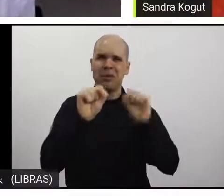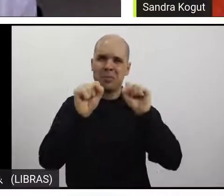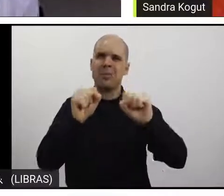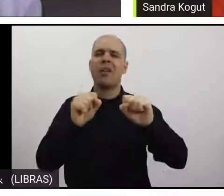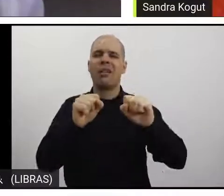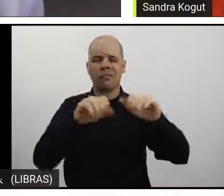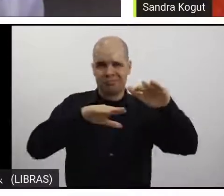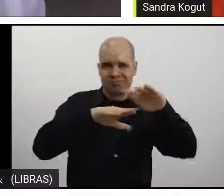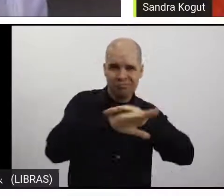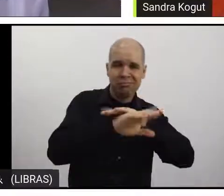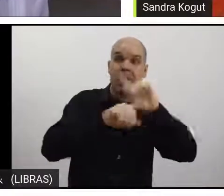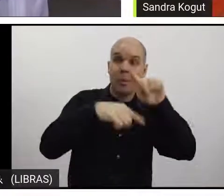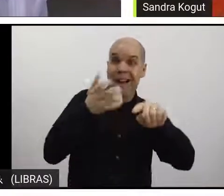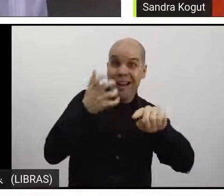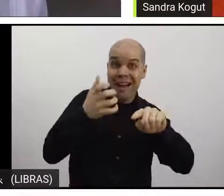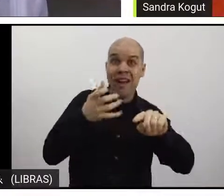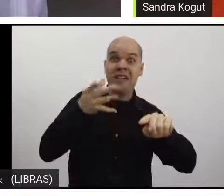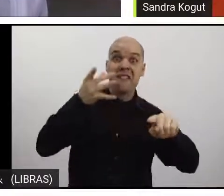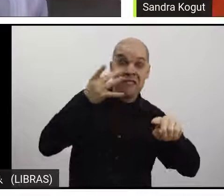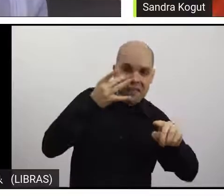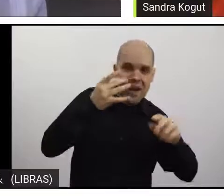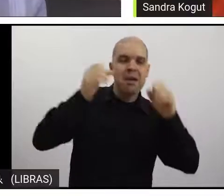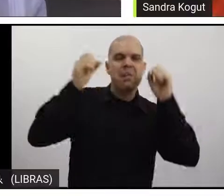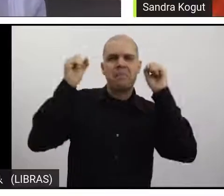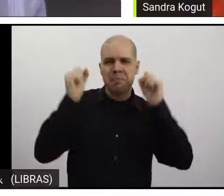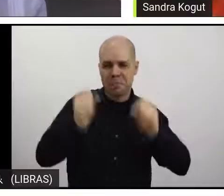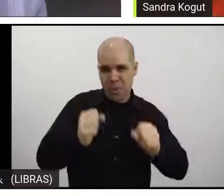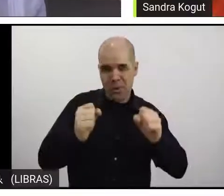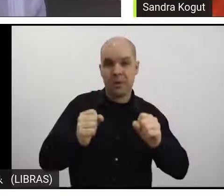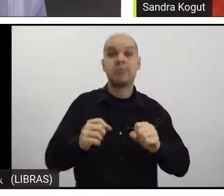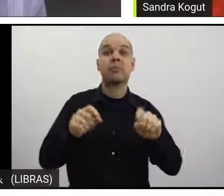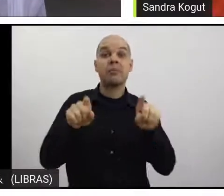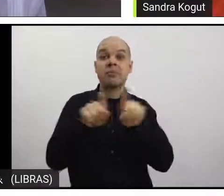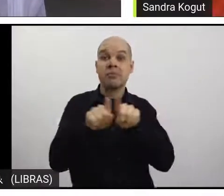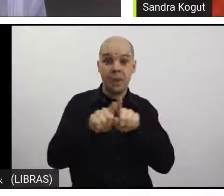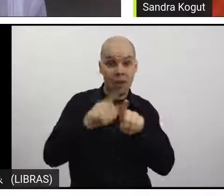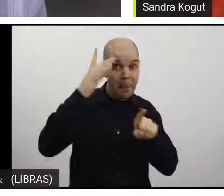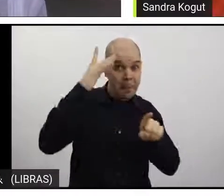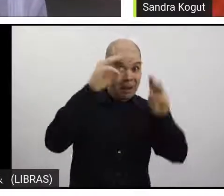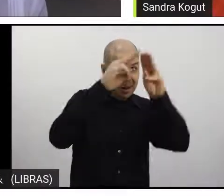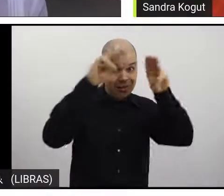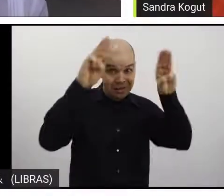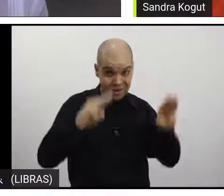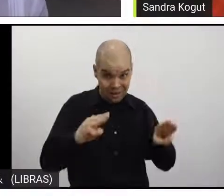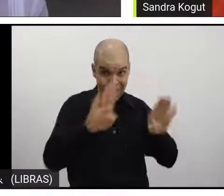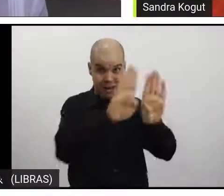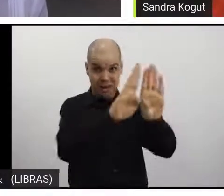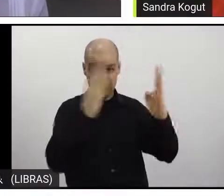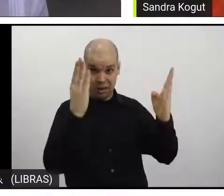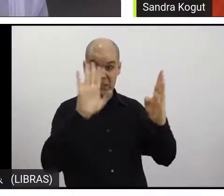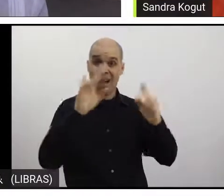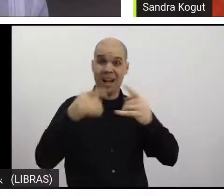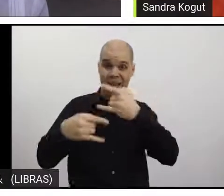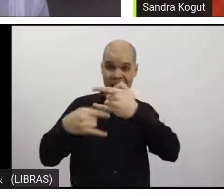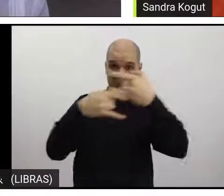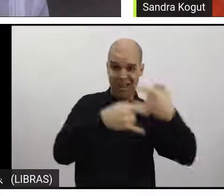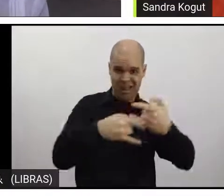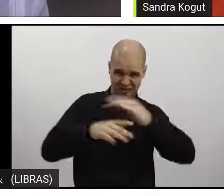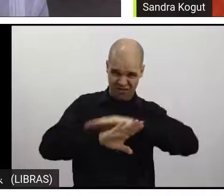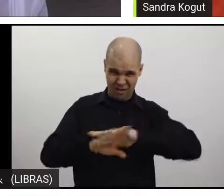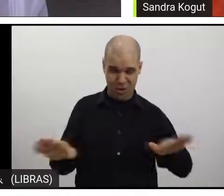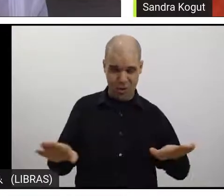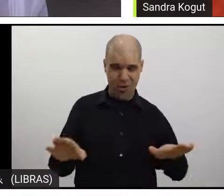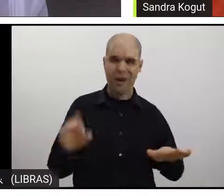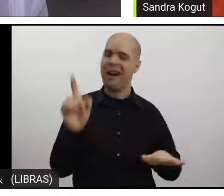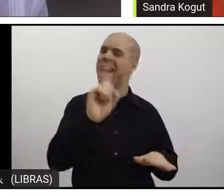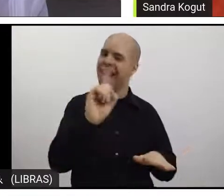grande, online, e que mesmo abrindo amanhã o museu, essa programação online vai continuar com esses programas ao vivo, e